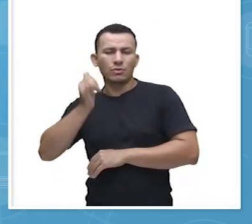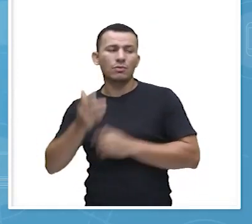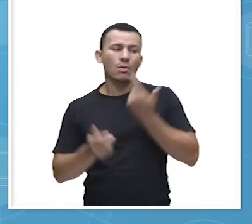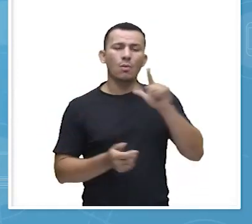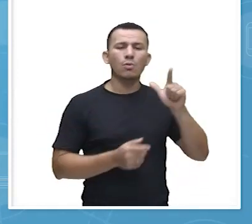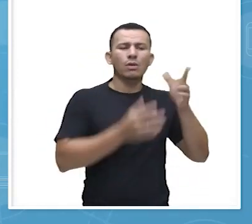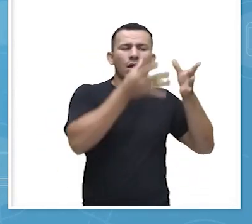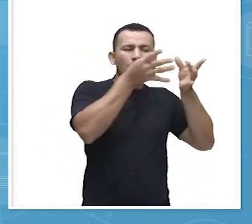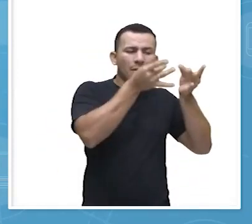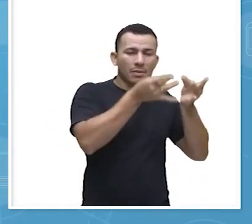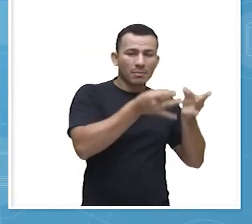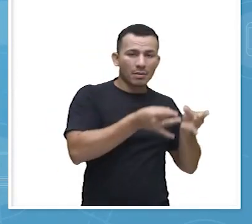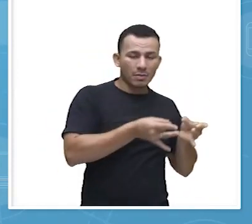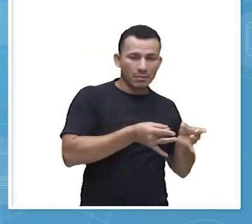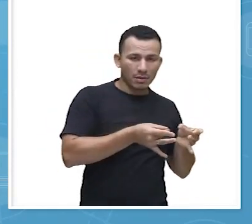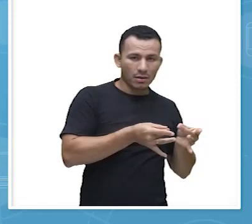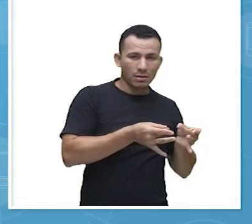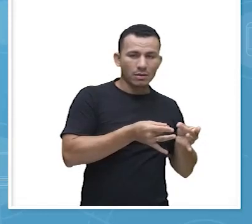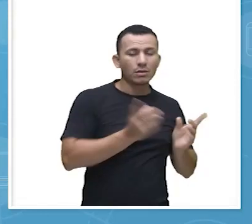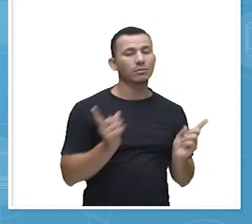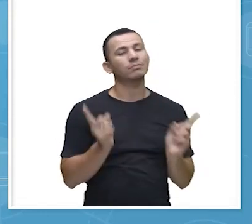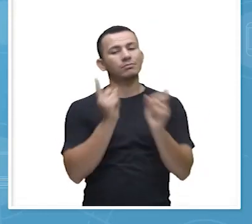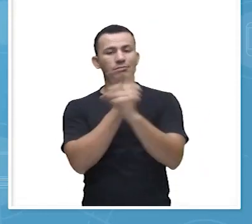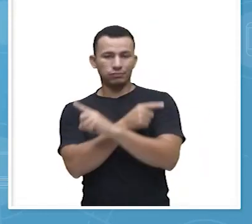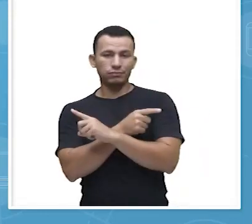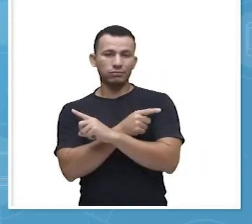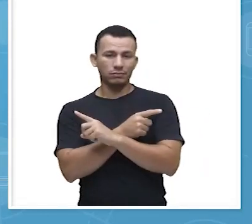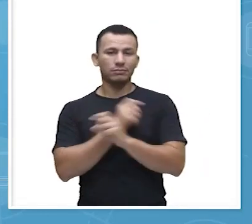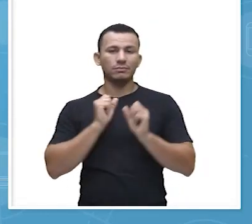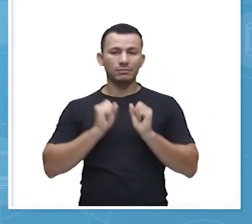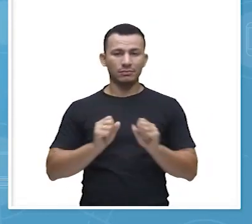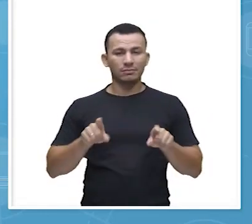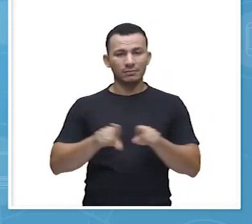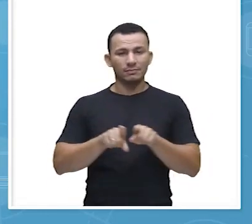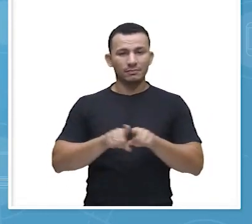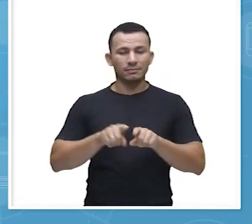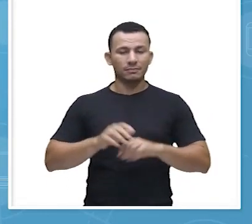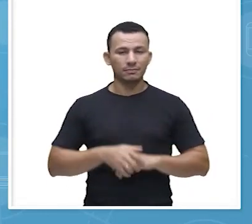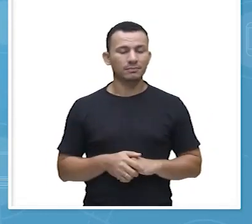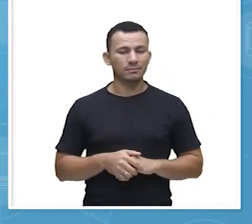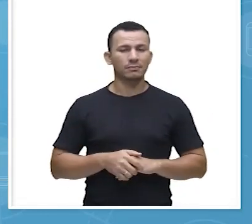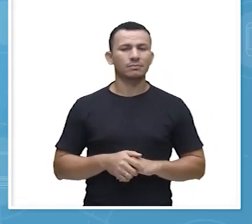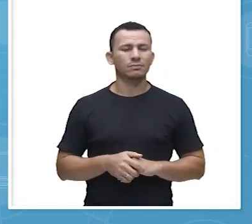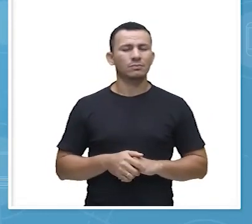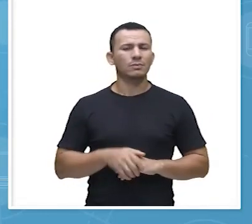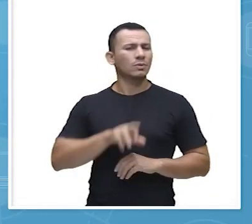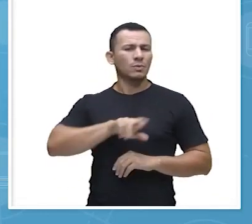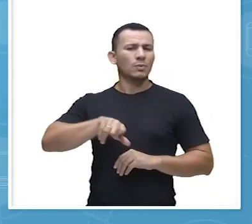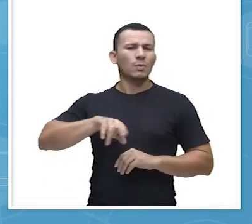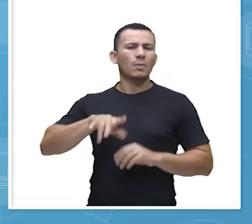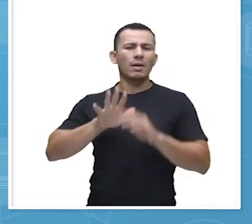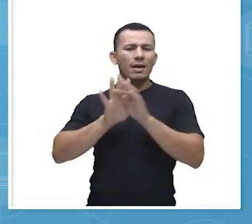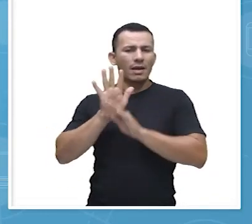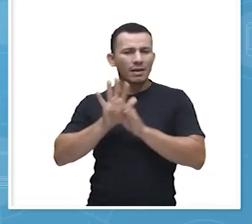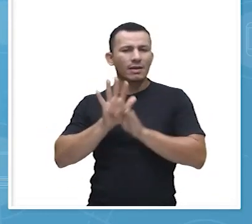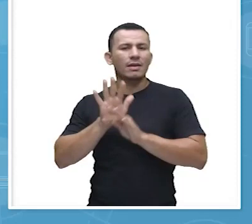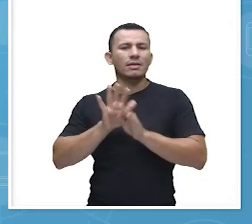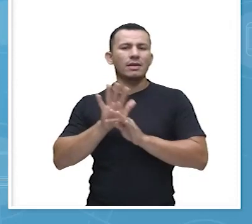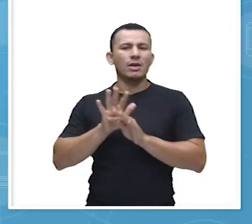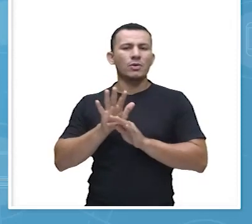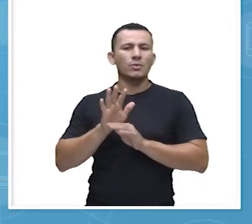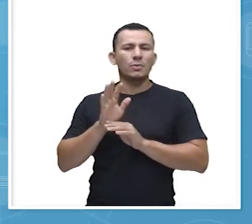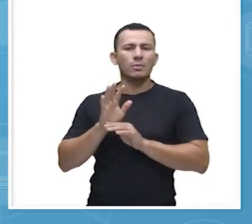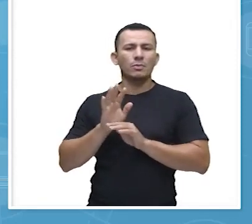Tem textos que são mais descritivos do que narrativos, tá? Então, não é que os tipos textuais estão completamente isolados um